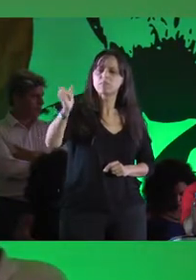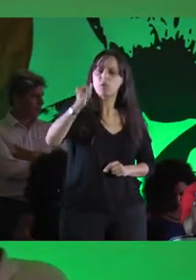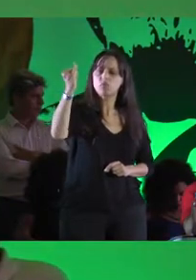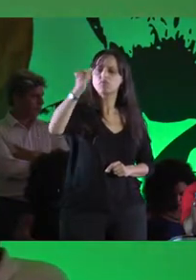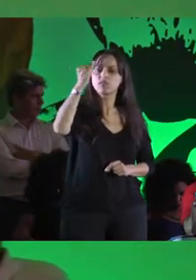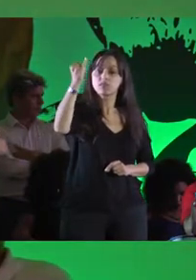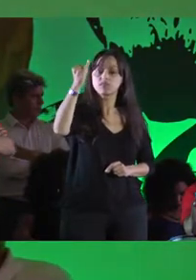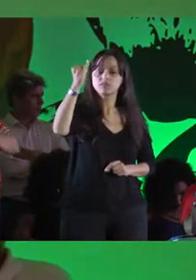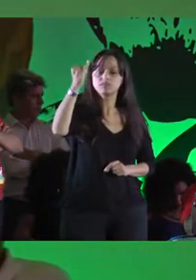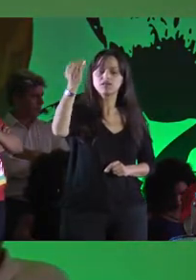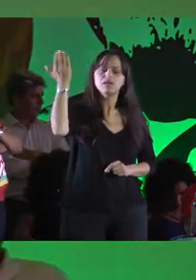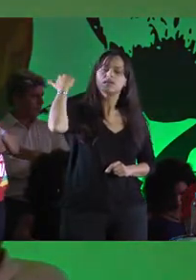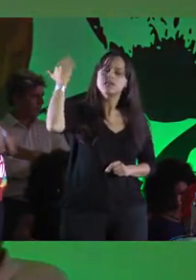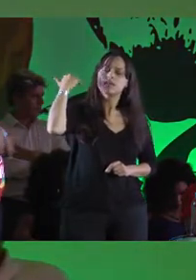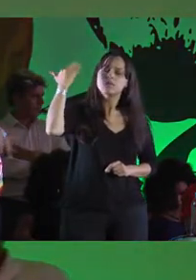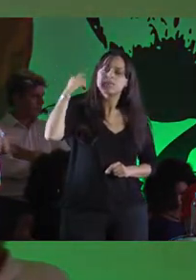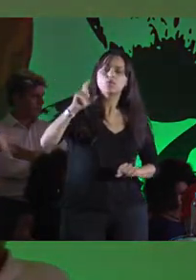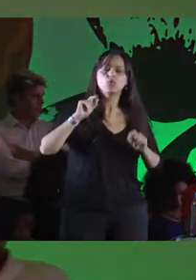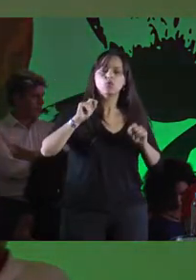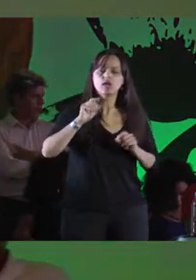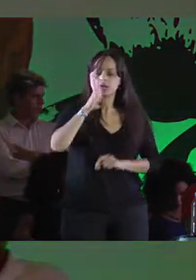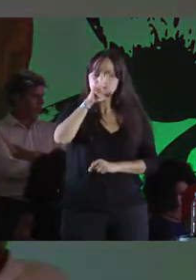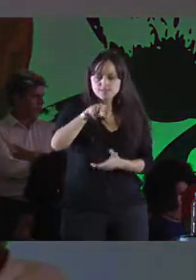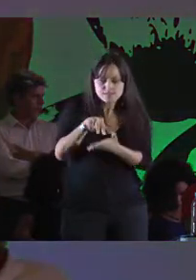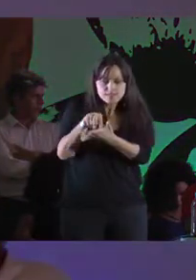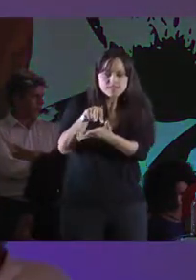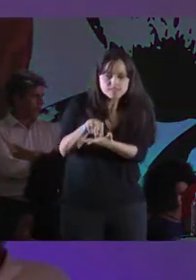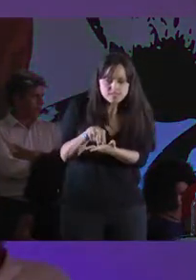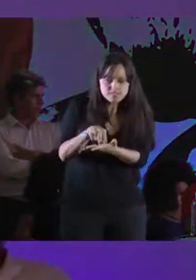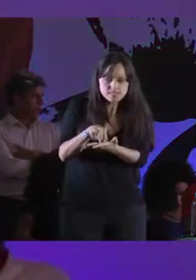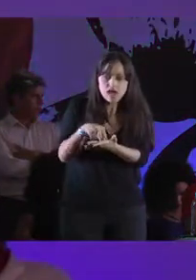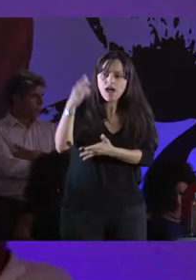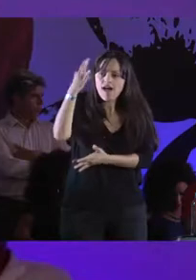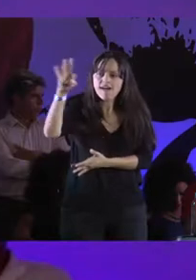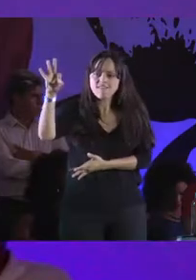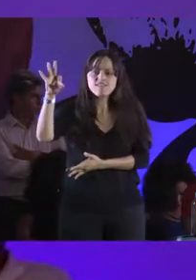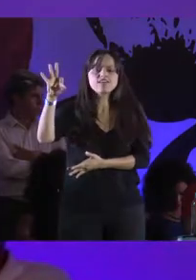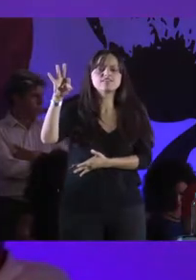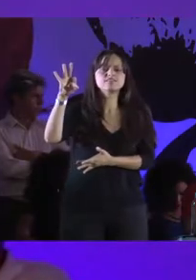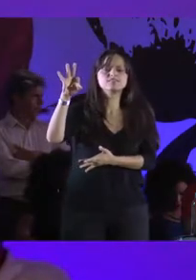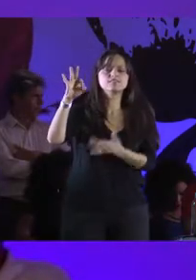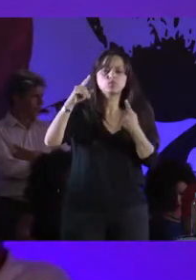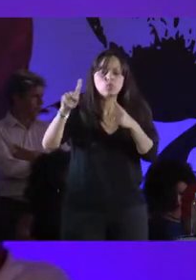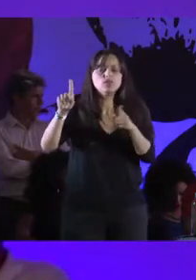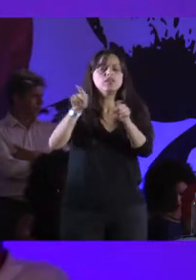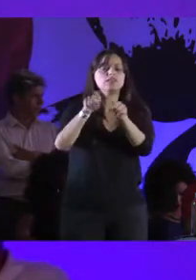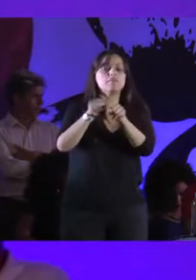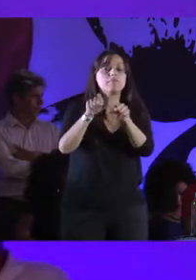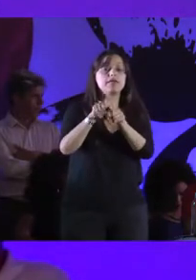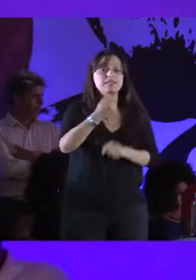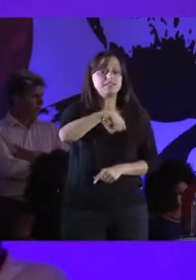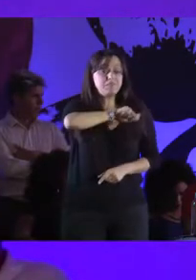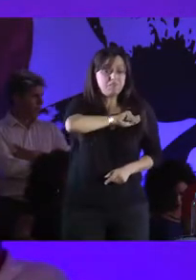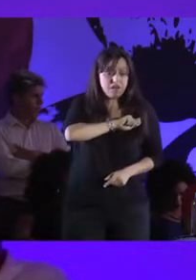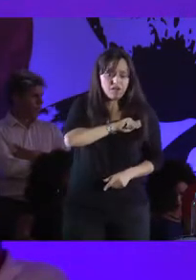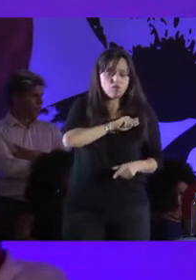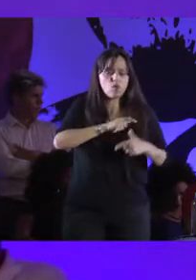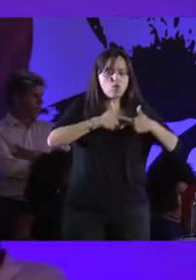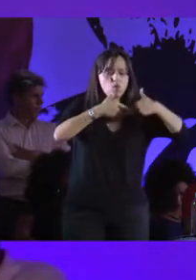francesa, da resistência espanhola contra Franco, o nosso grande querido